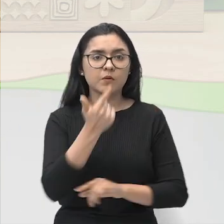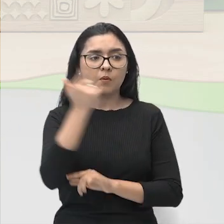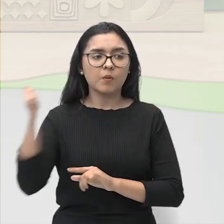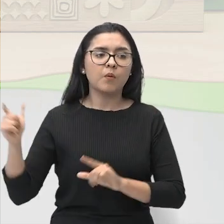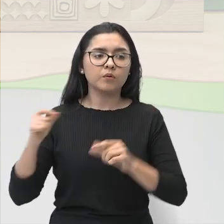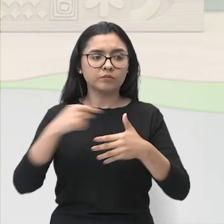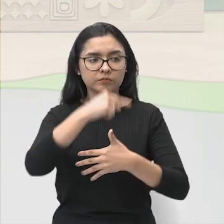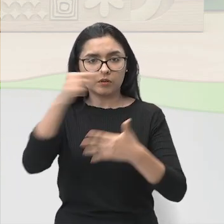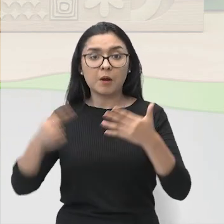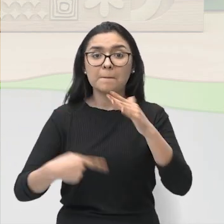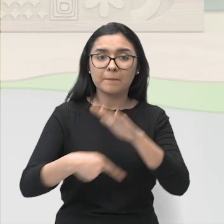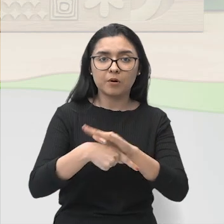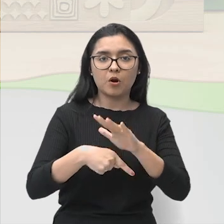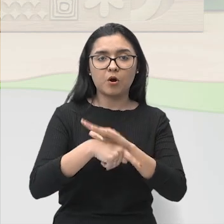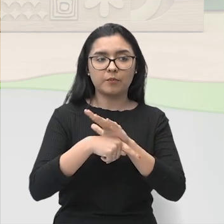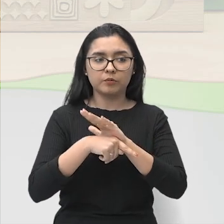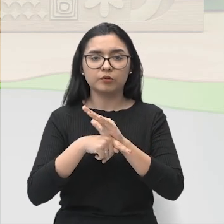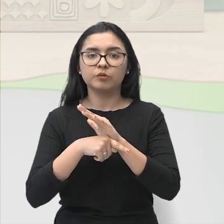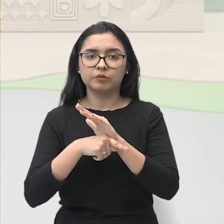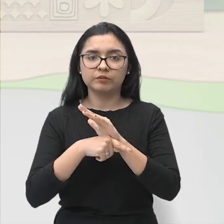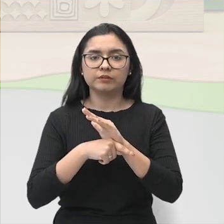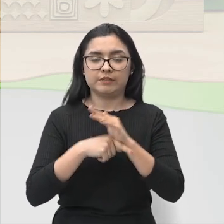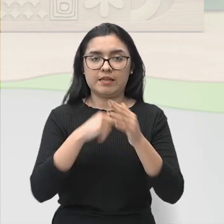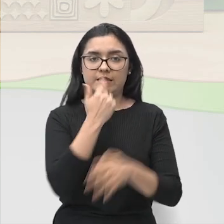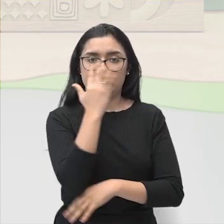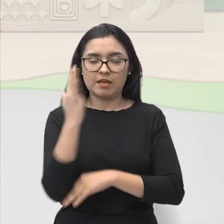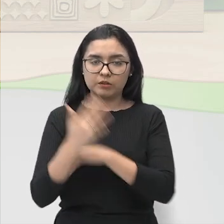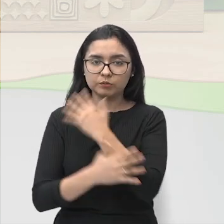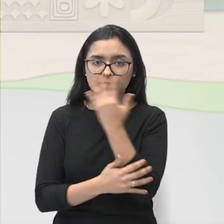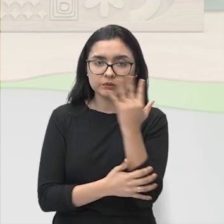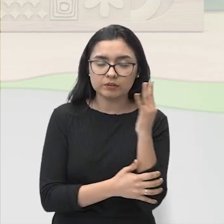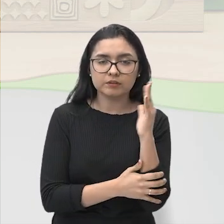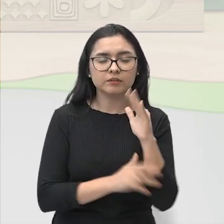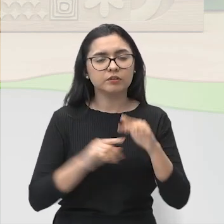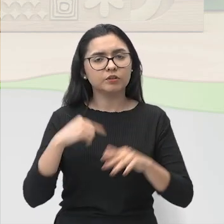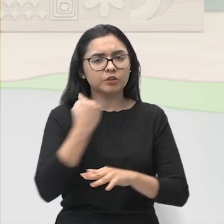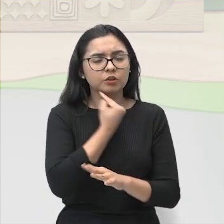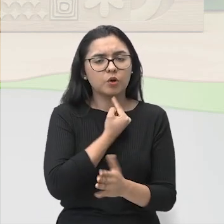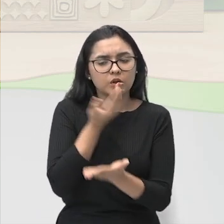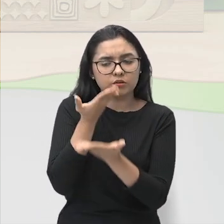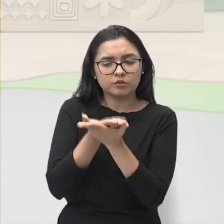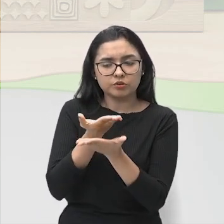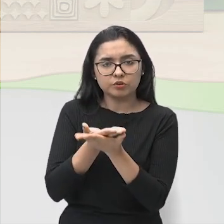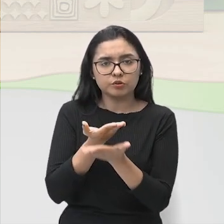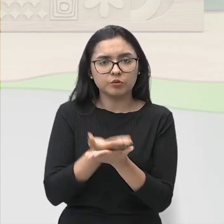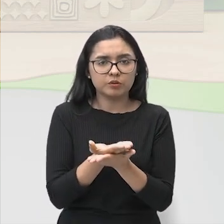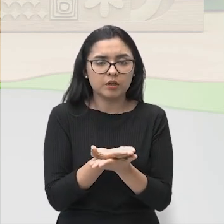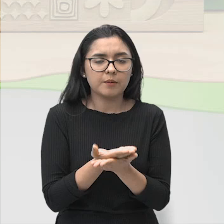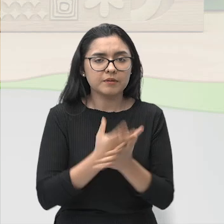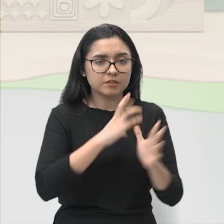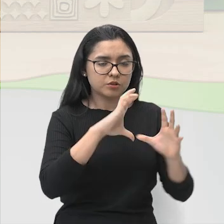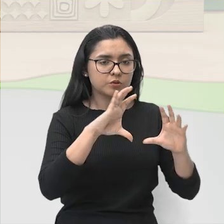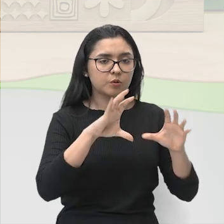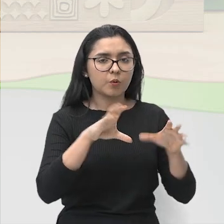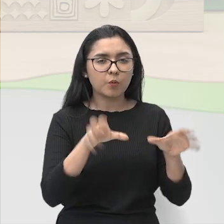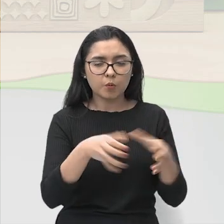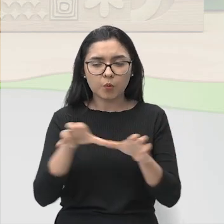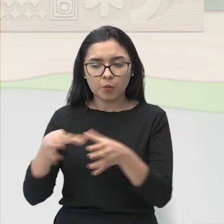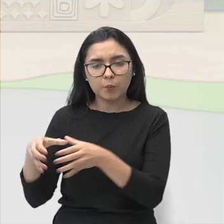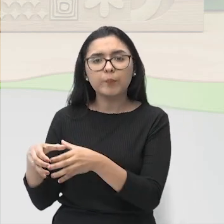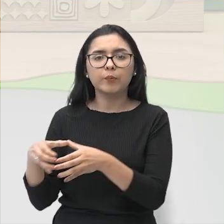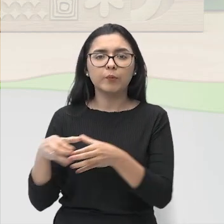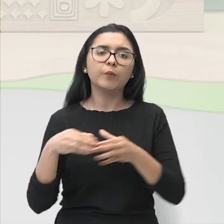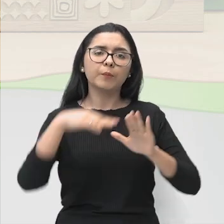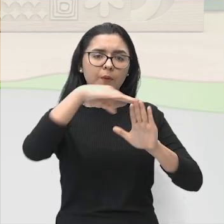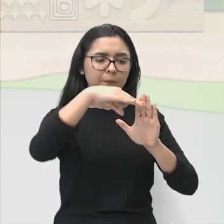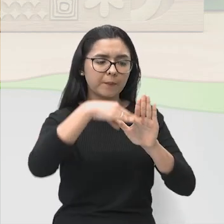natureza. E nós estudarmos esses níveis de organização leva em conta o